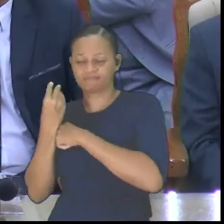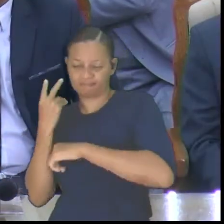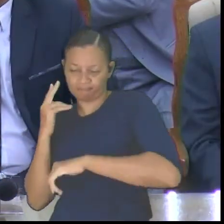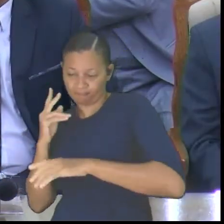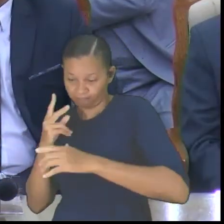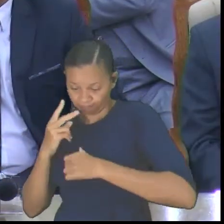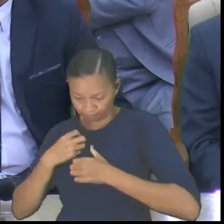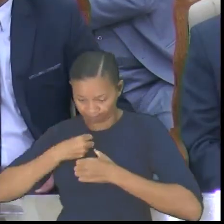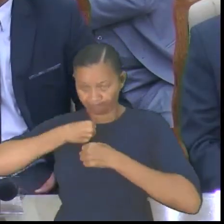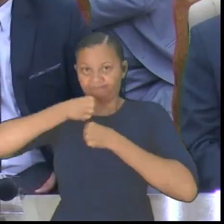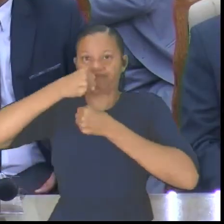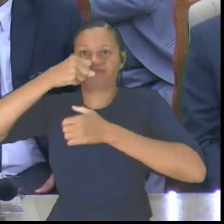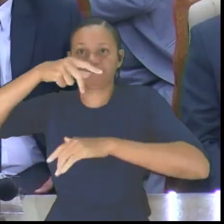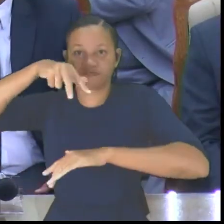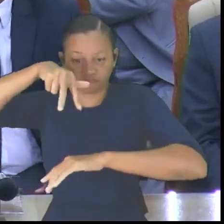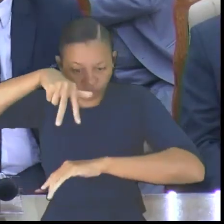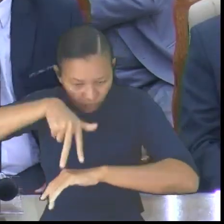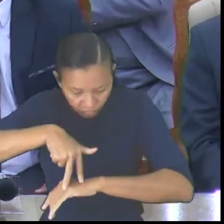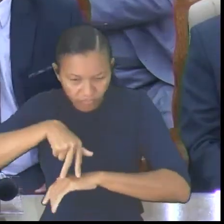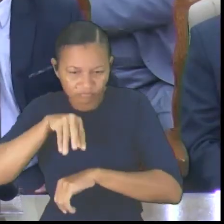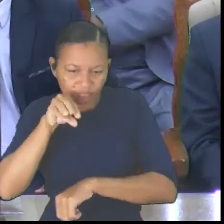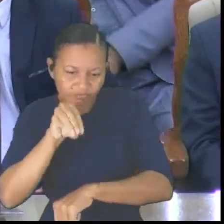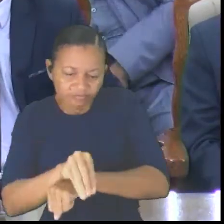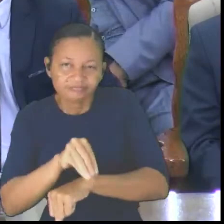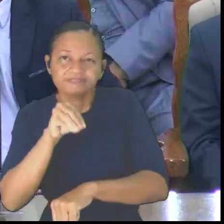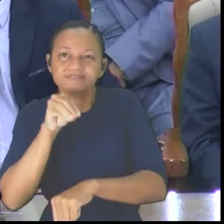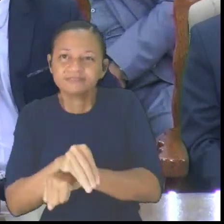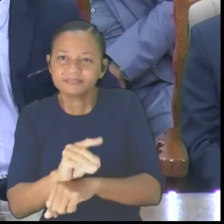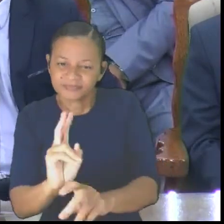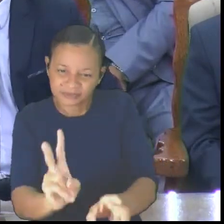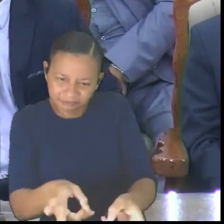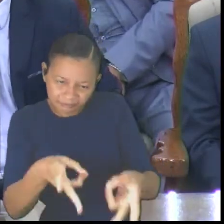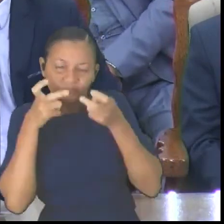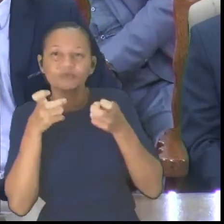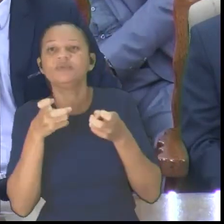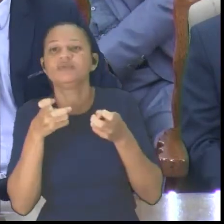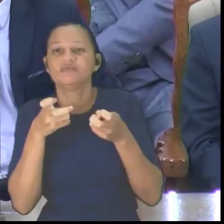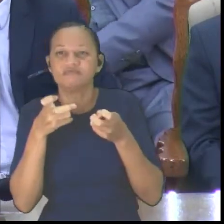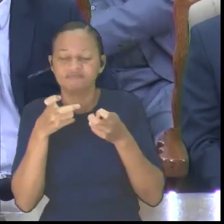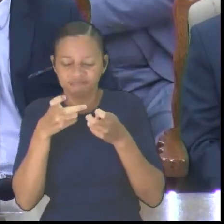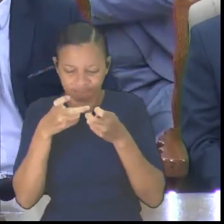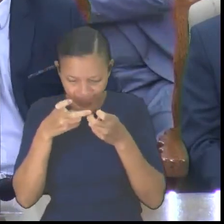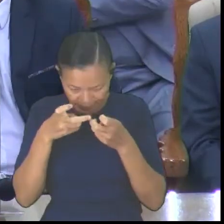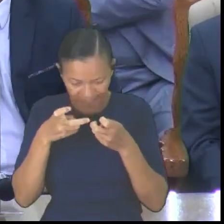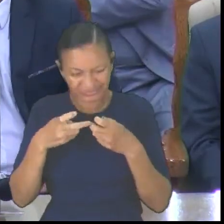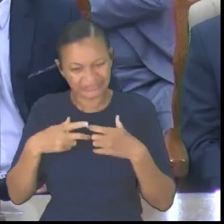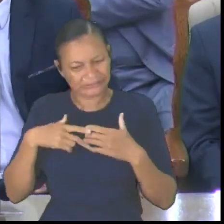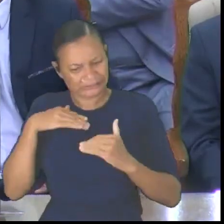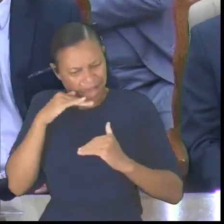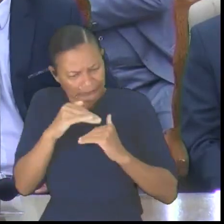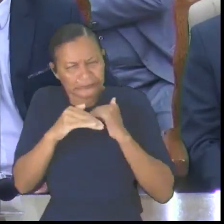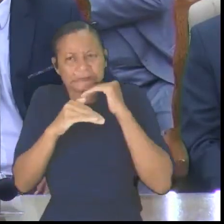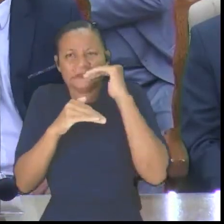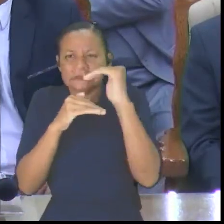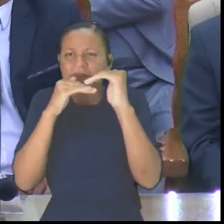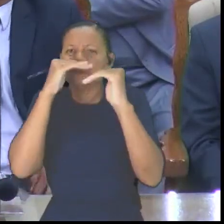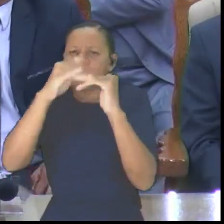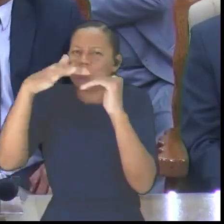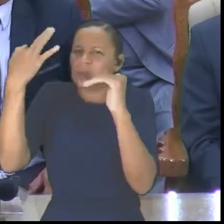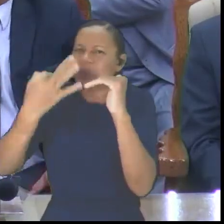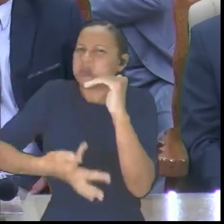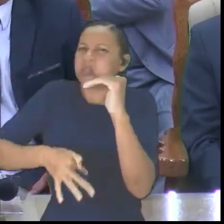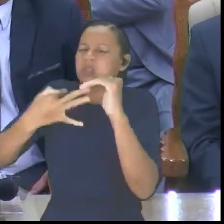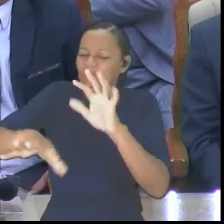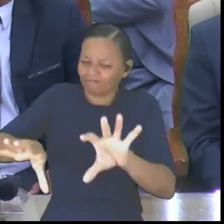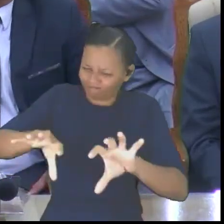no lugar de quem cuida. E ali você vai perceber o quê? Que crescer dói, mas te ensina